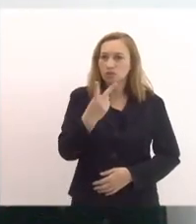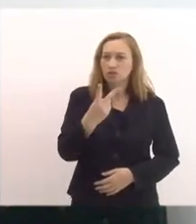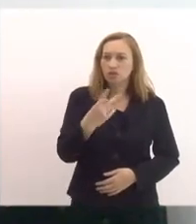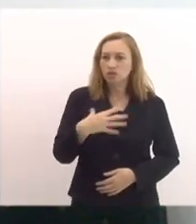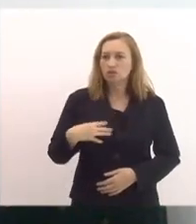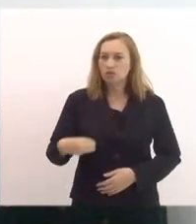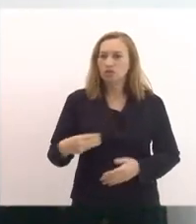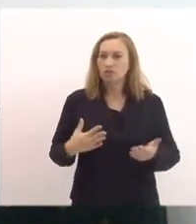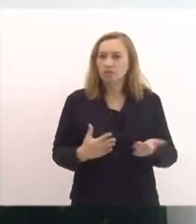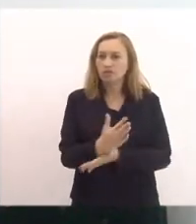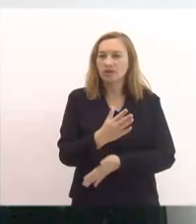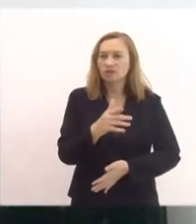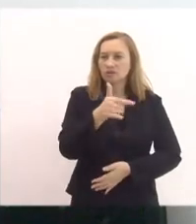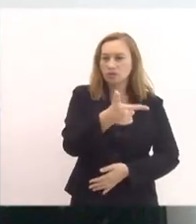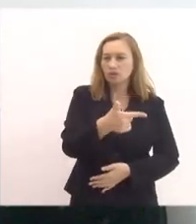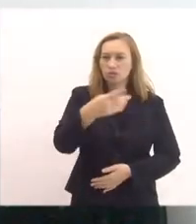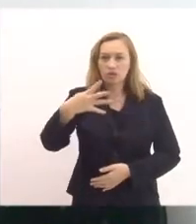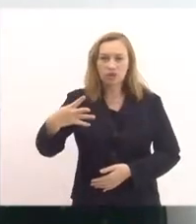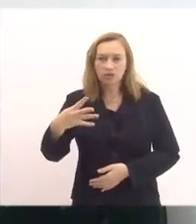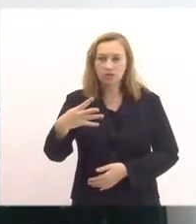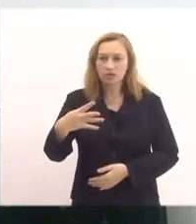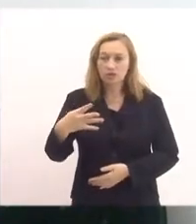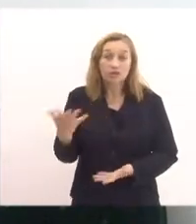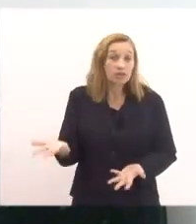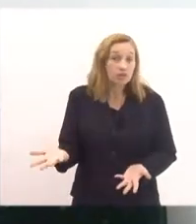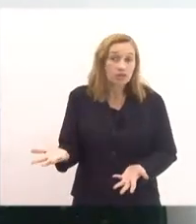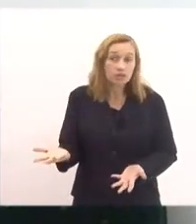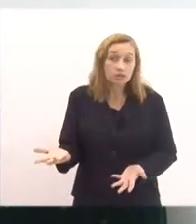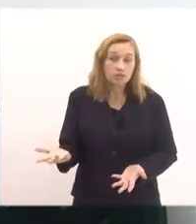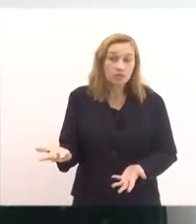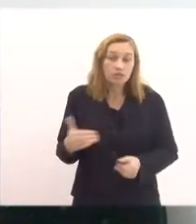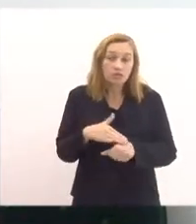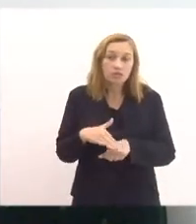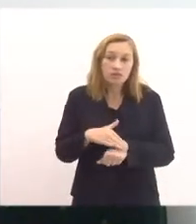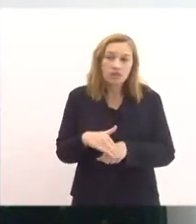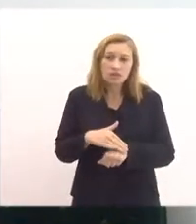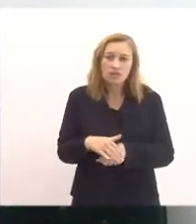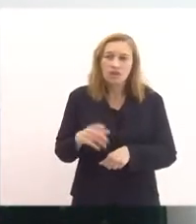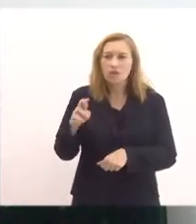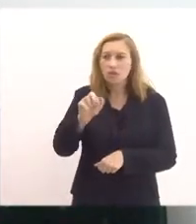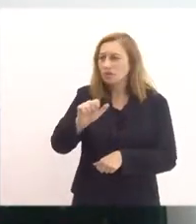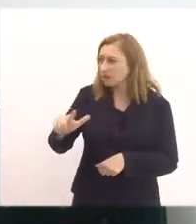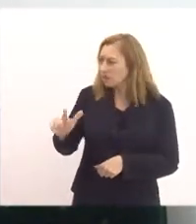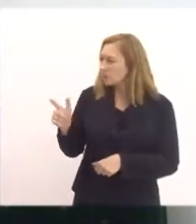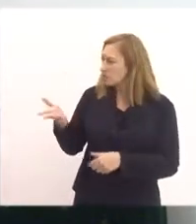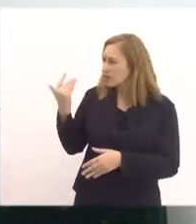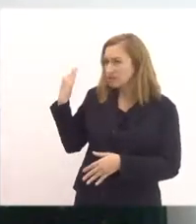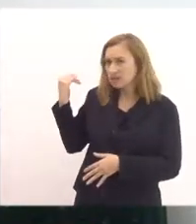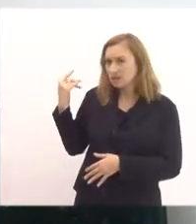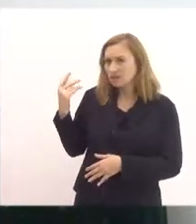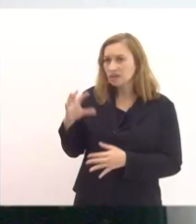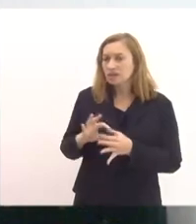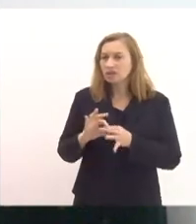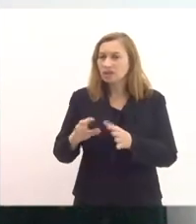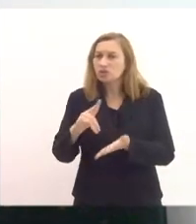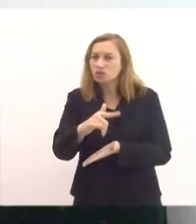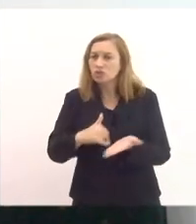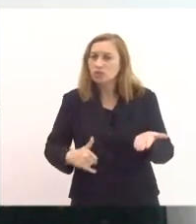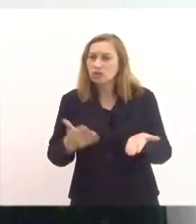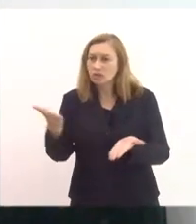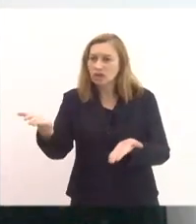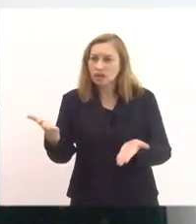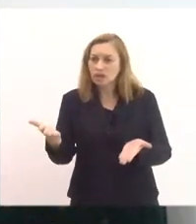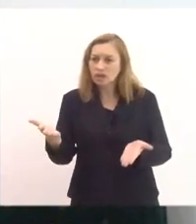aprovados em 2014, Gemar e Combatente. Aí conversei a respeito com o Coronel Bucassis, na época, e deixei o documento do Plínio com o Coronel